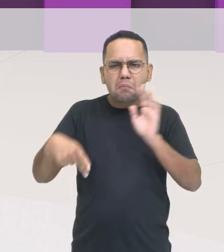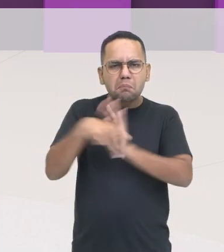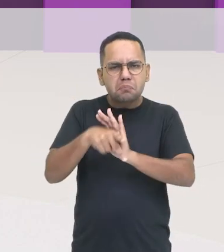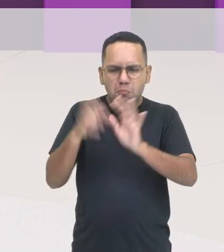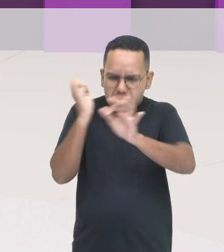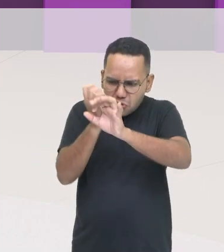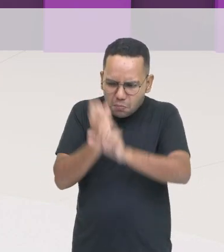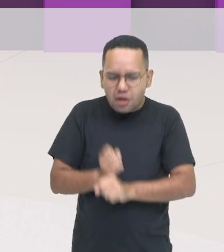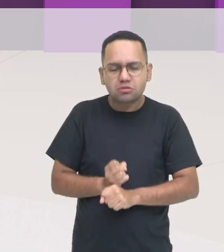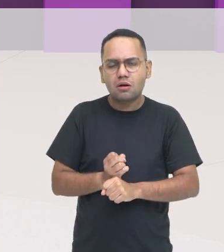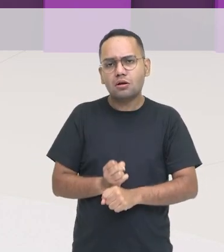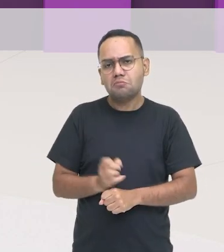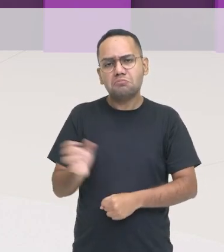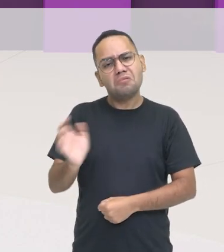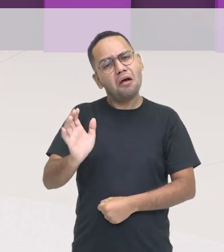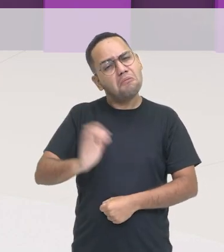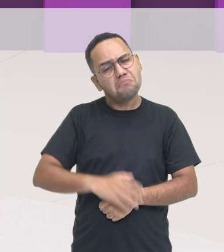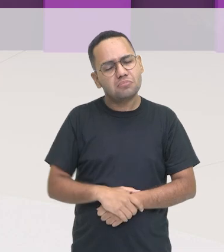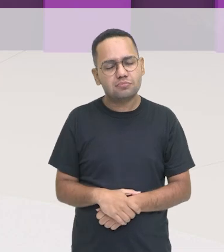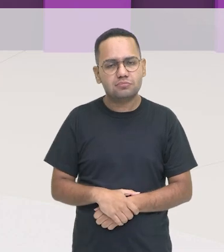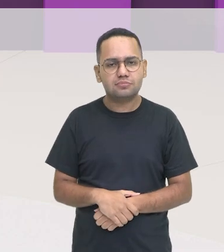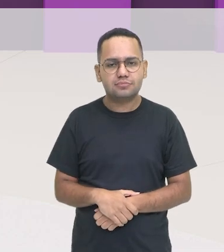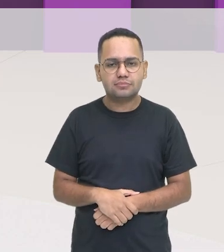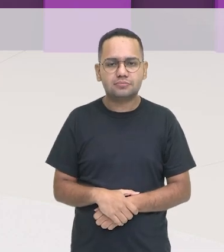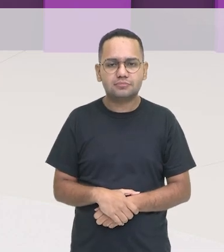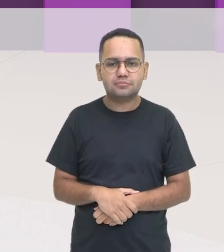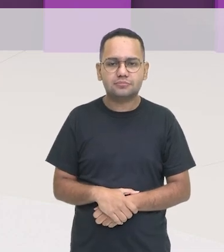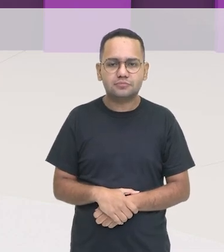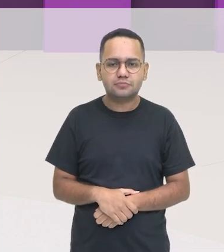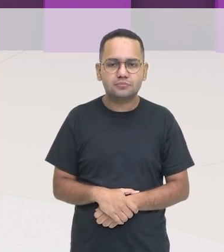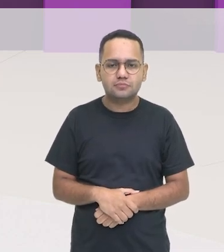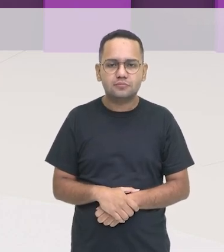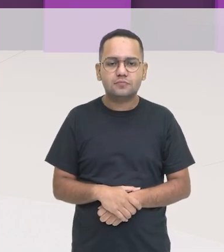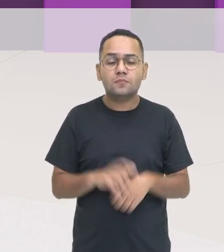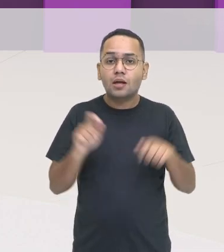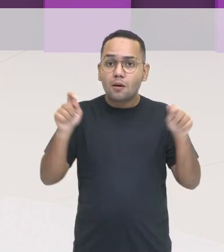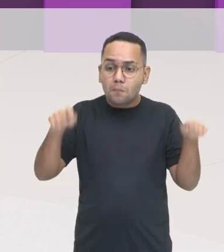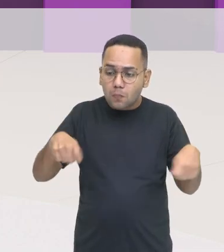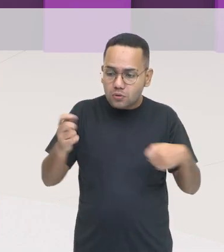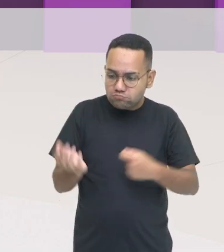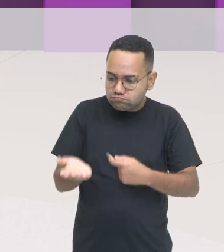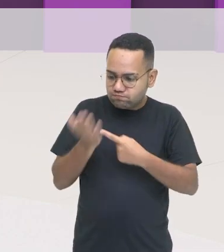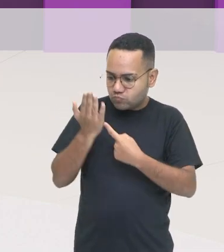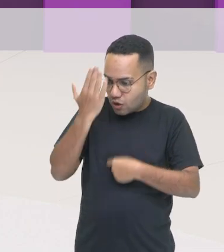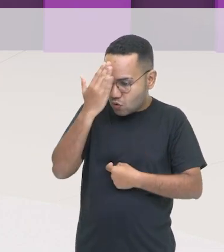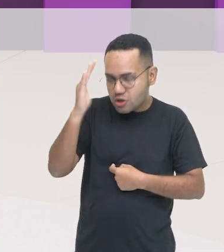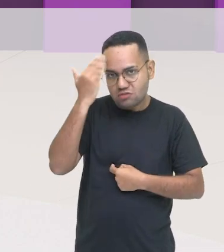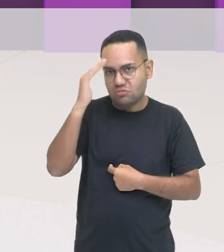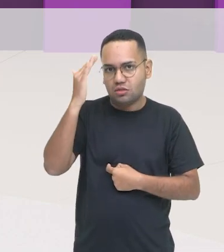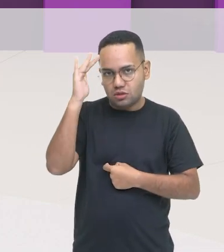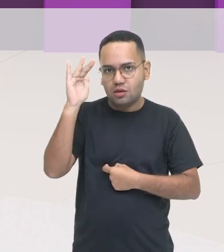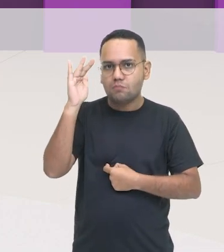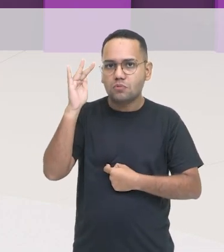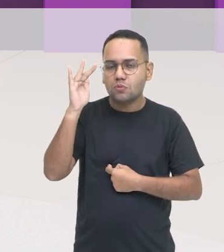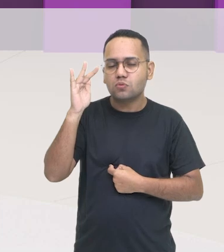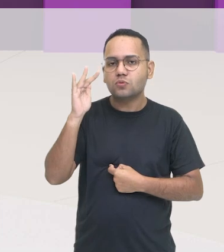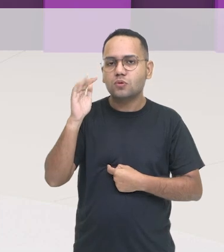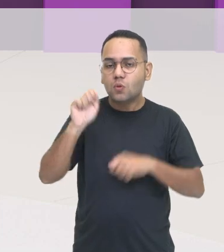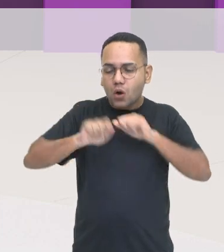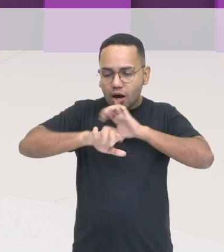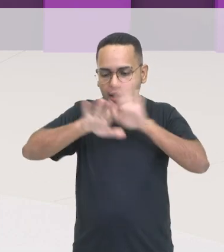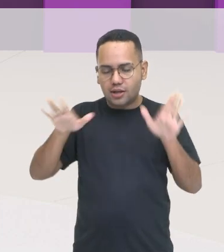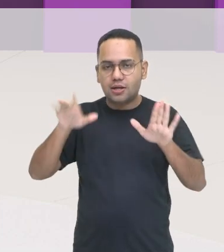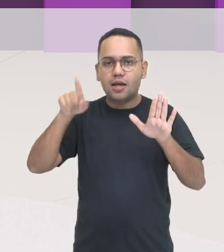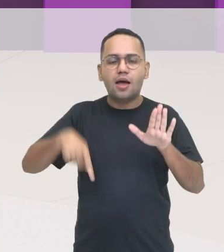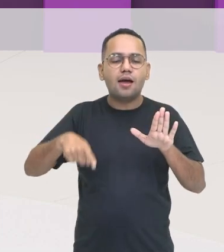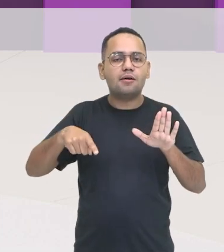conta, mas o que nos ajuda a responder essa questão para qualquer quantidade é a lei de